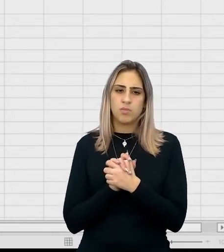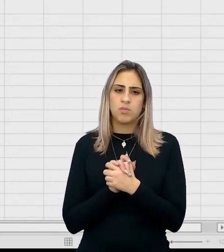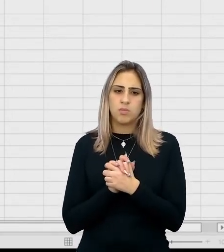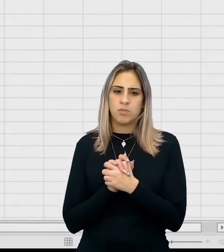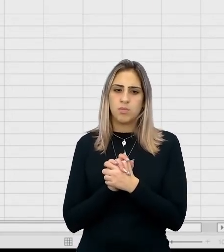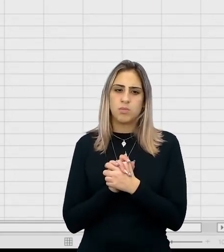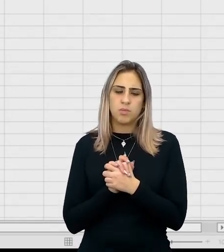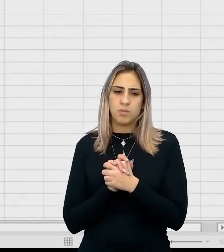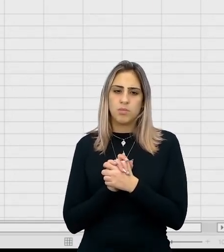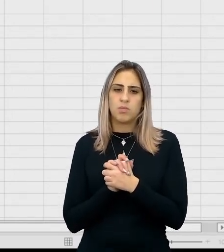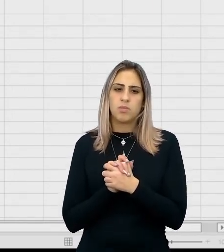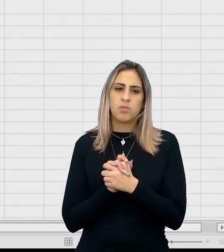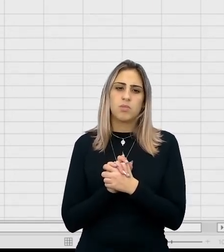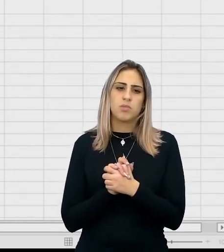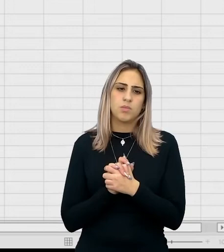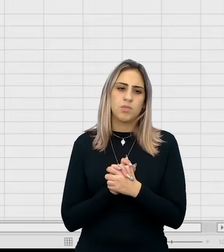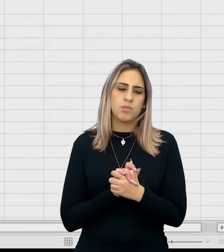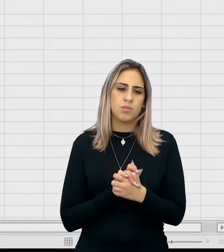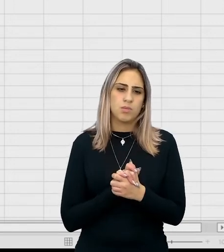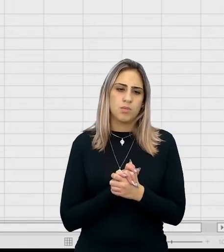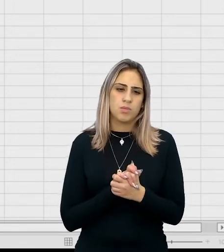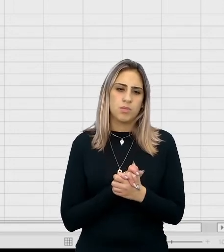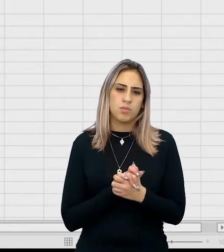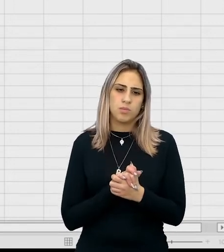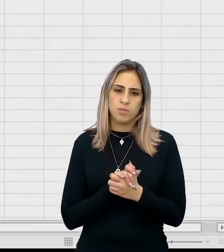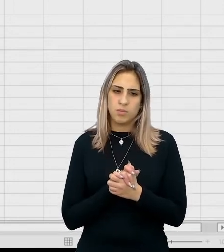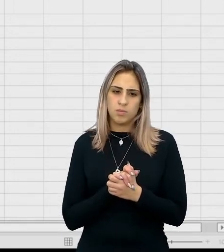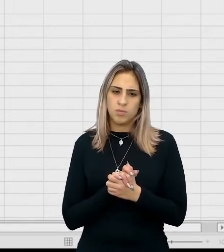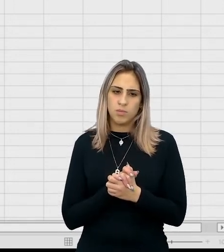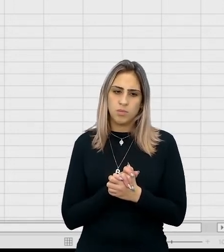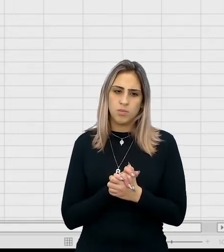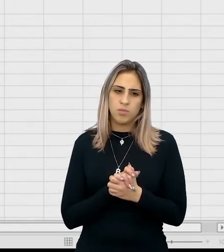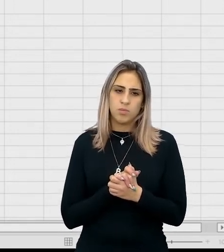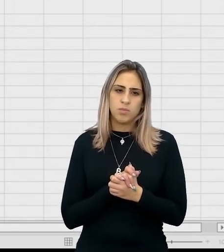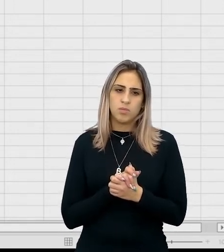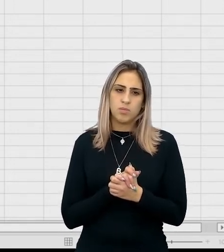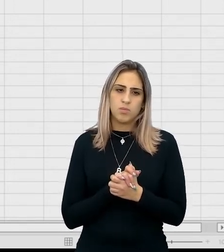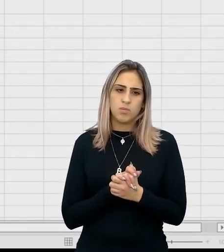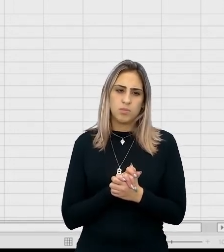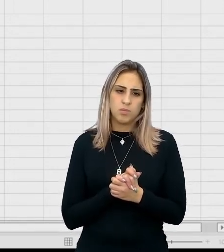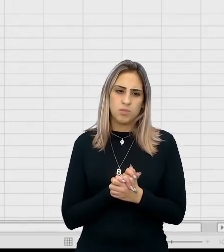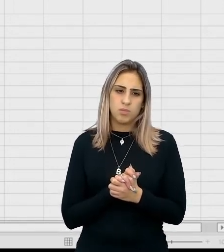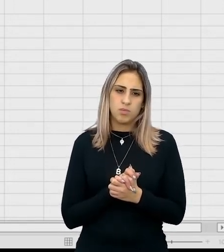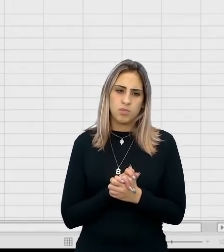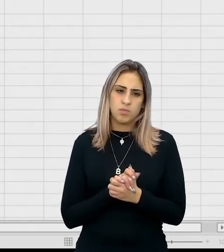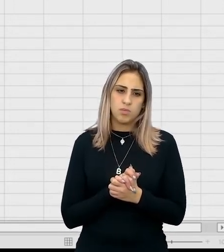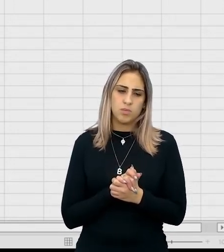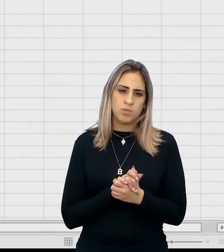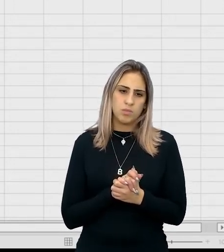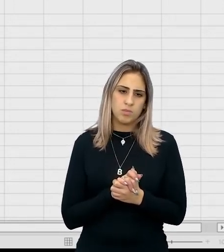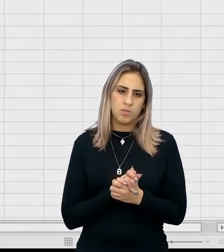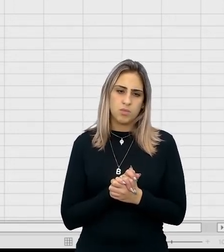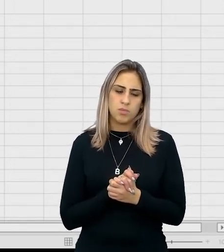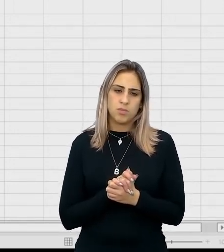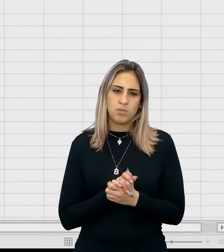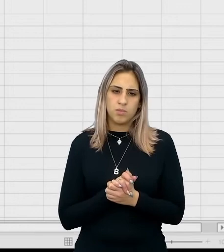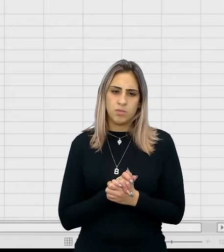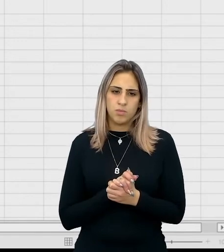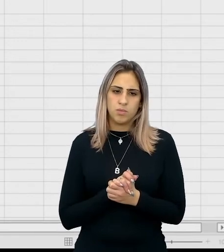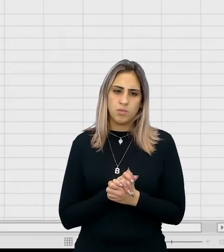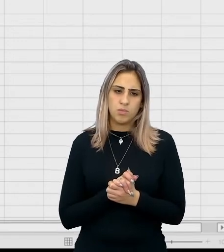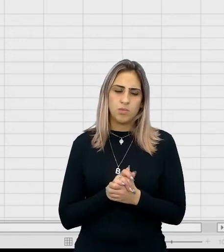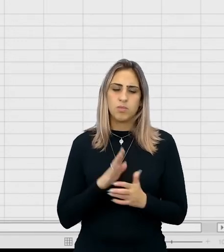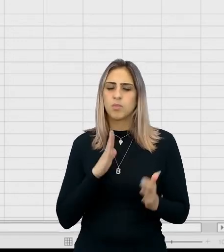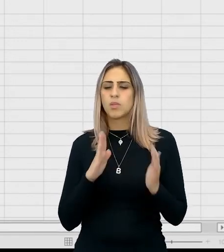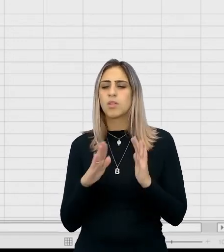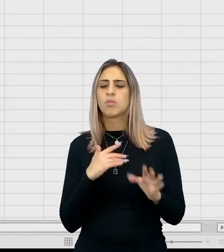1,04, vou fazer o acento, o chapeuzinho, dá um espaço, qual que é o período que eu quero calcular. Vamos